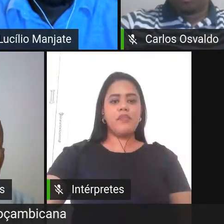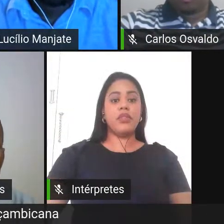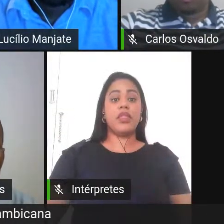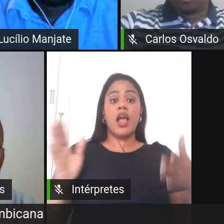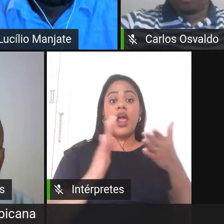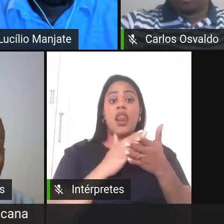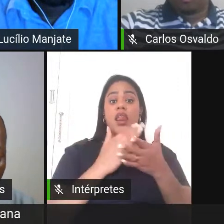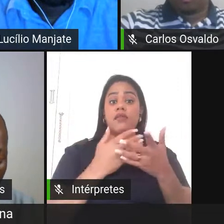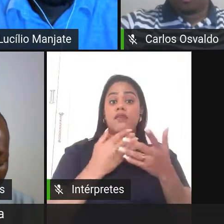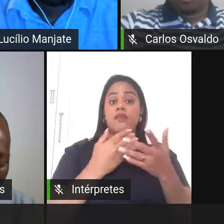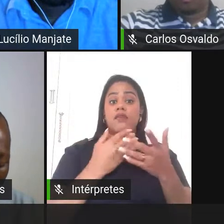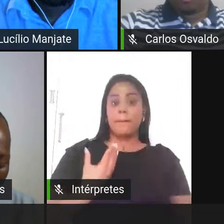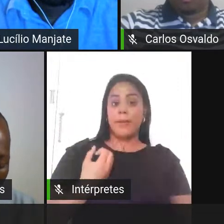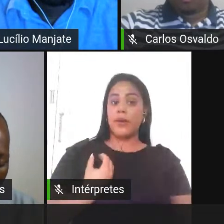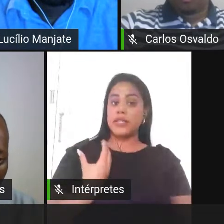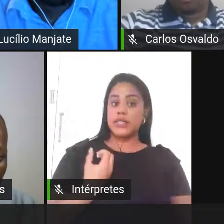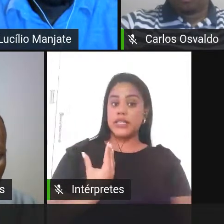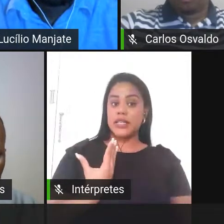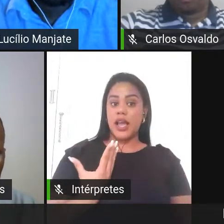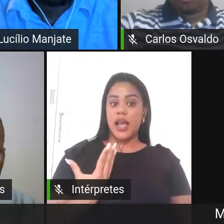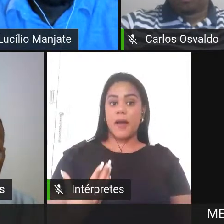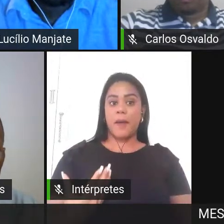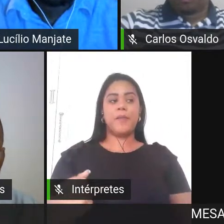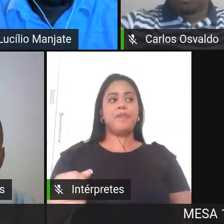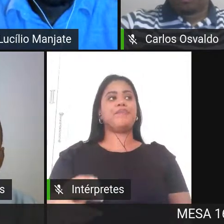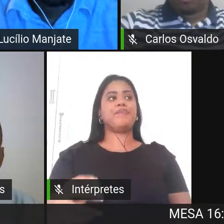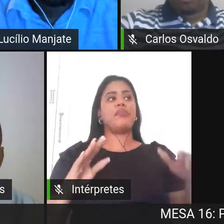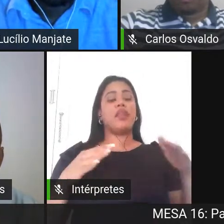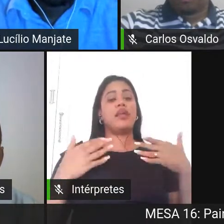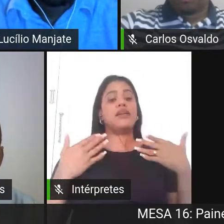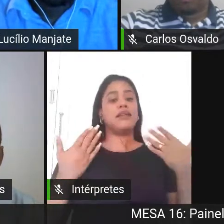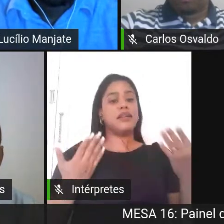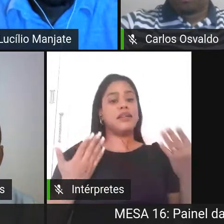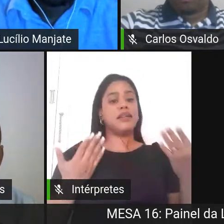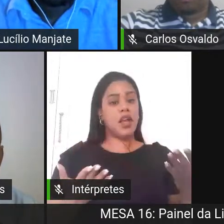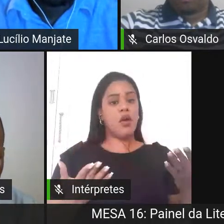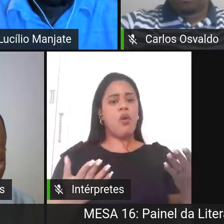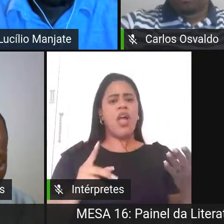Então, é impossível na minha escrita dissociar